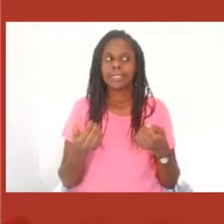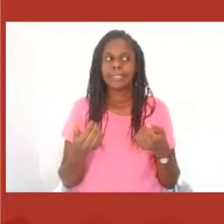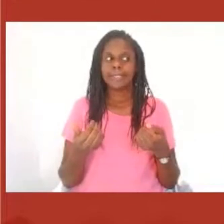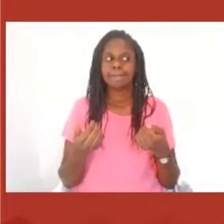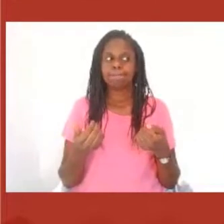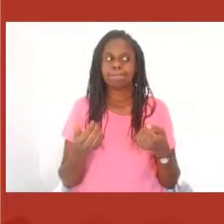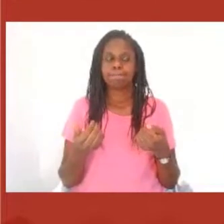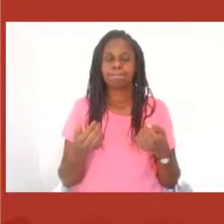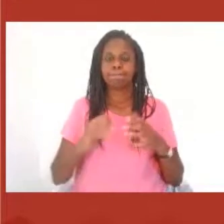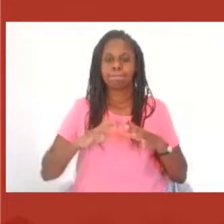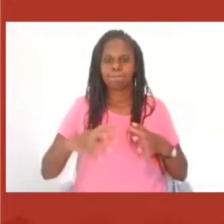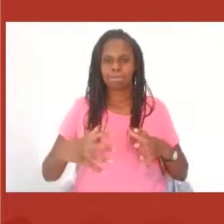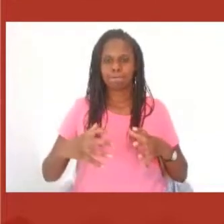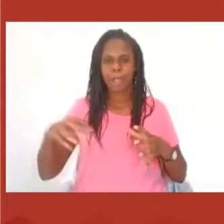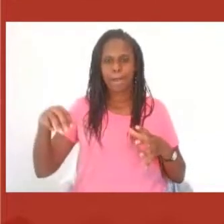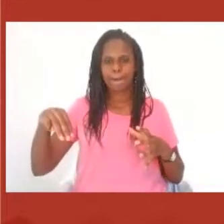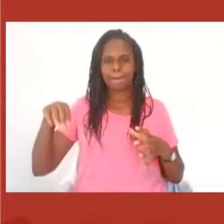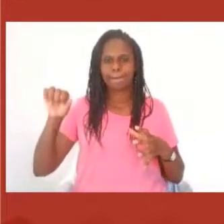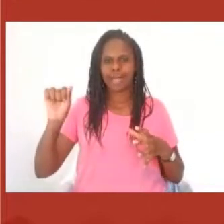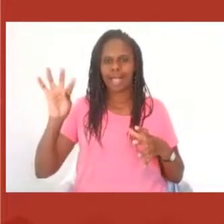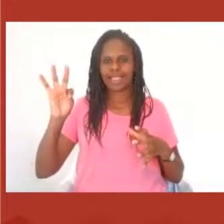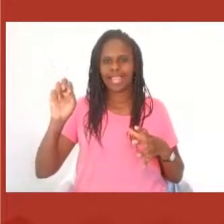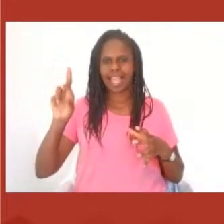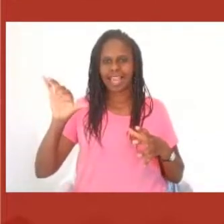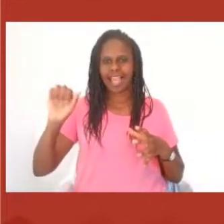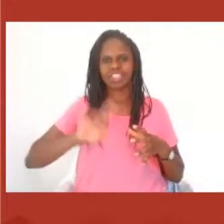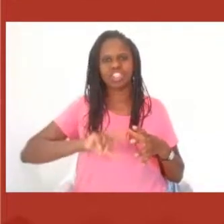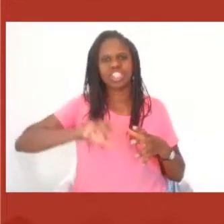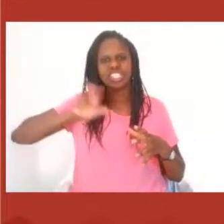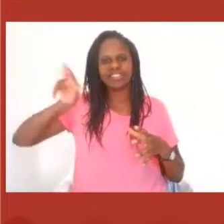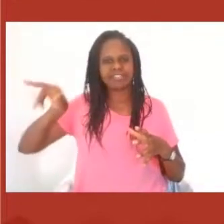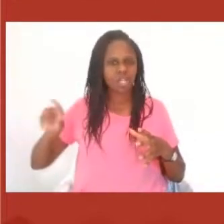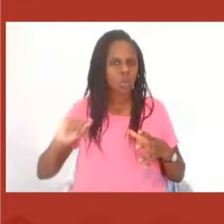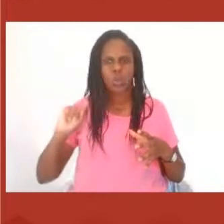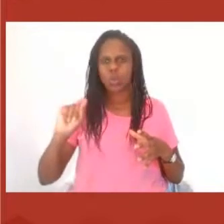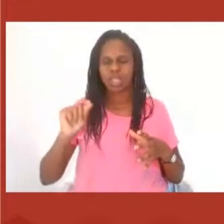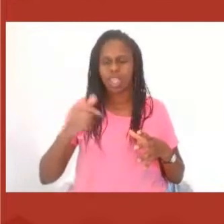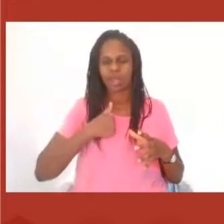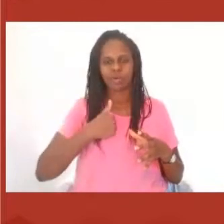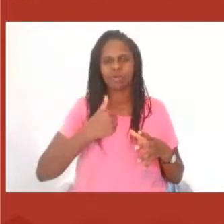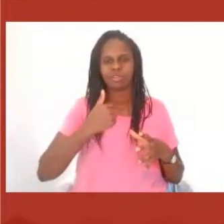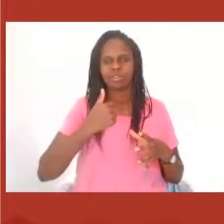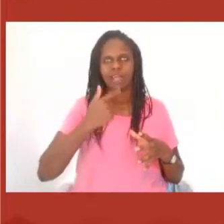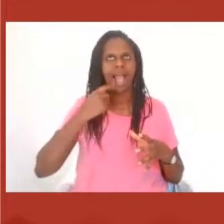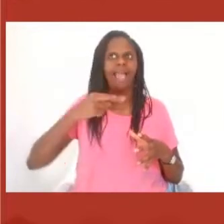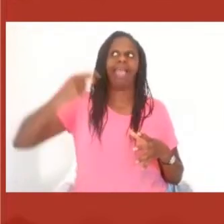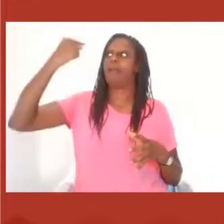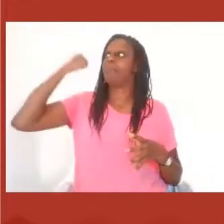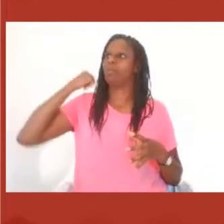se considera. Na minha, não posso falar na minha época, que é coisa de velho, mas assim,